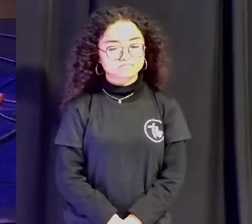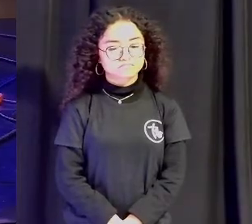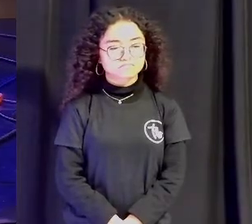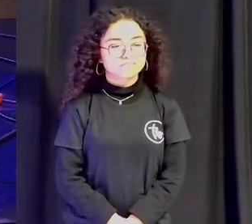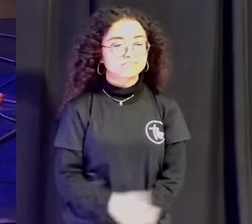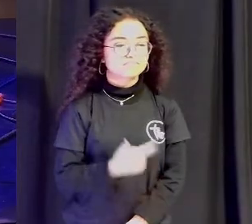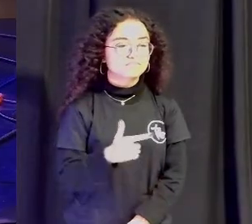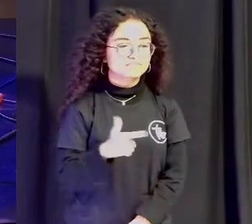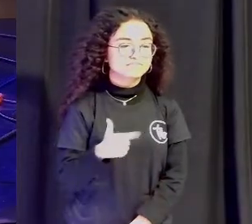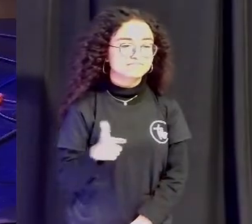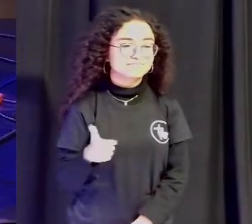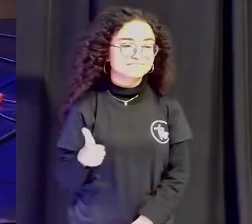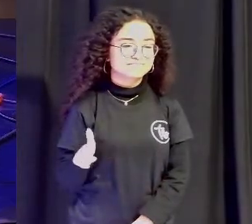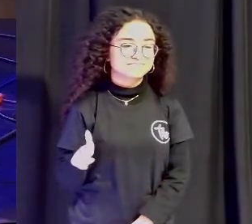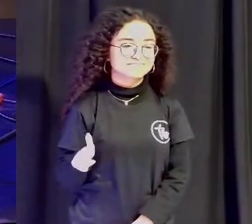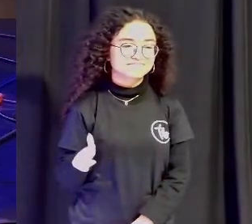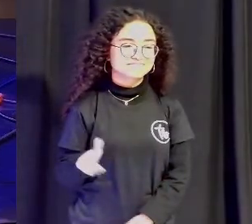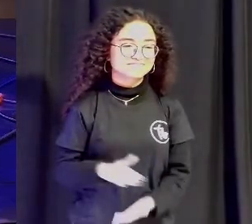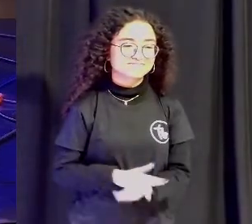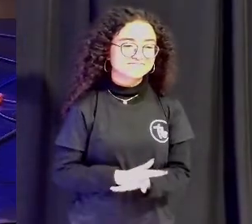Não há